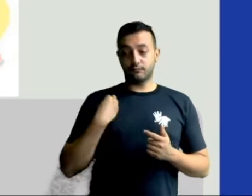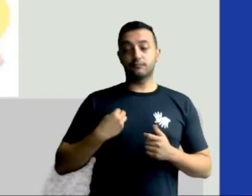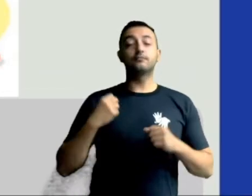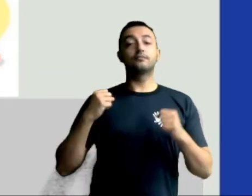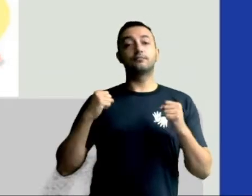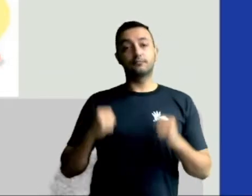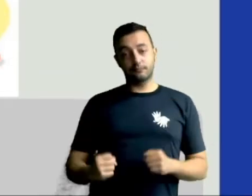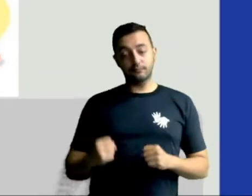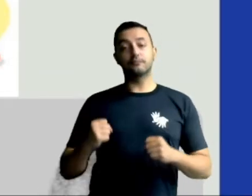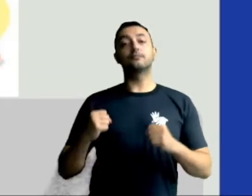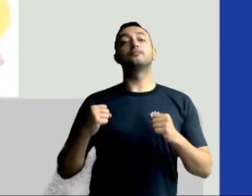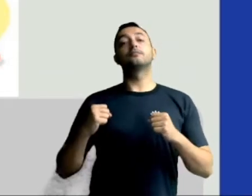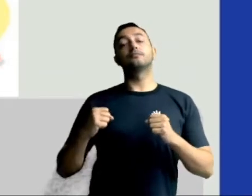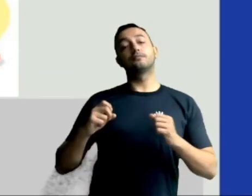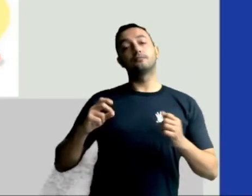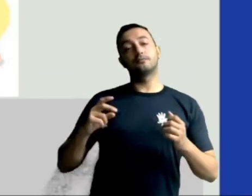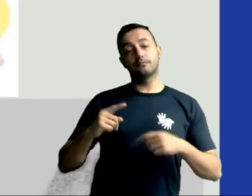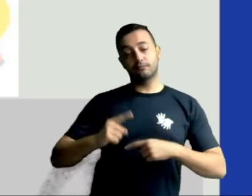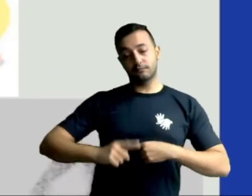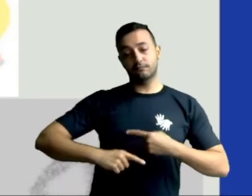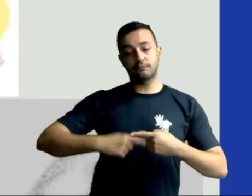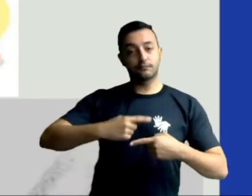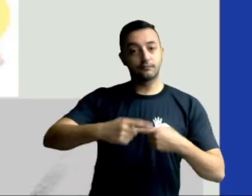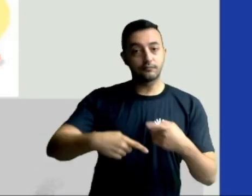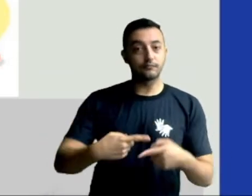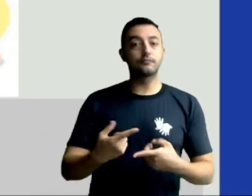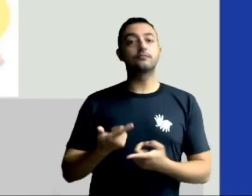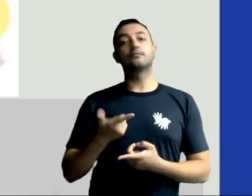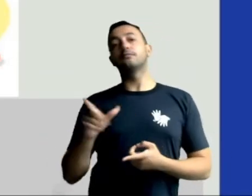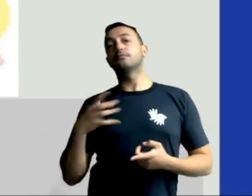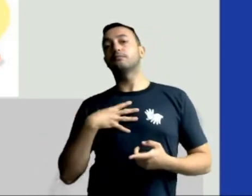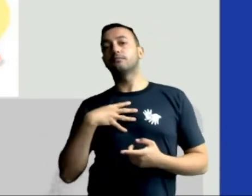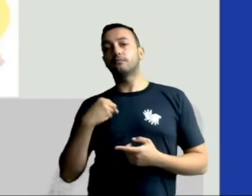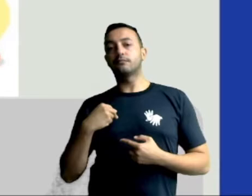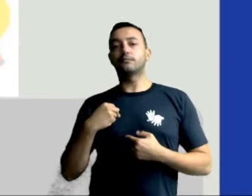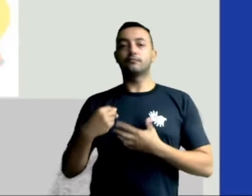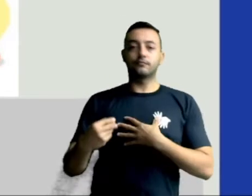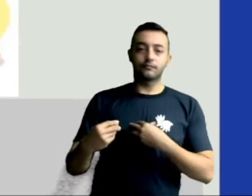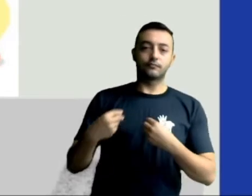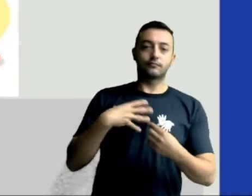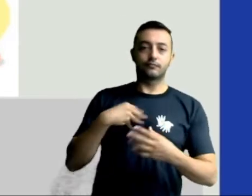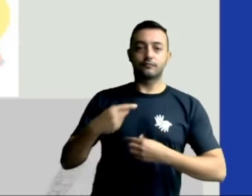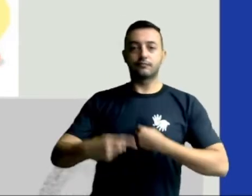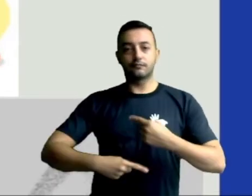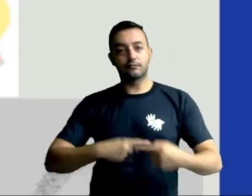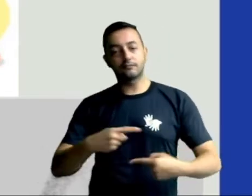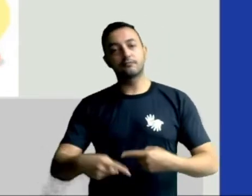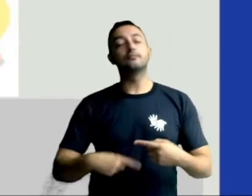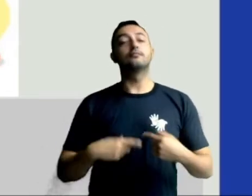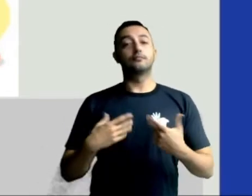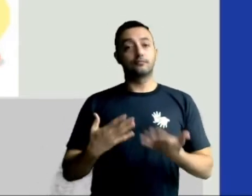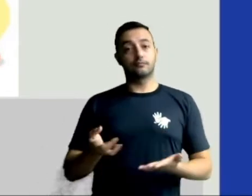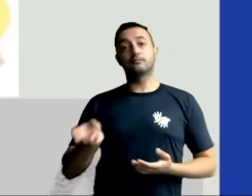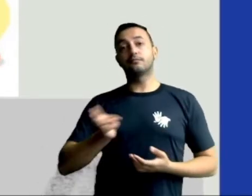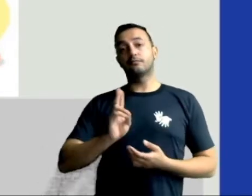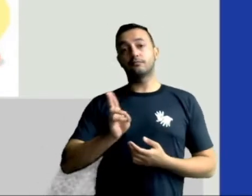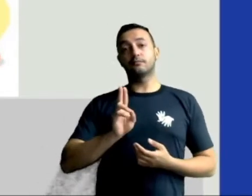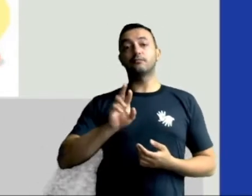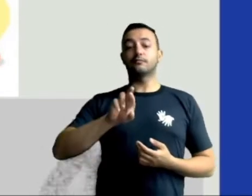eles podem dar origem a outros seres humanos ou outros seres semelhantes a eles. É o que chamamos de